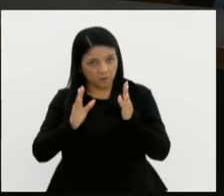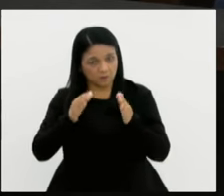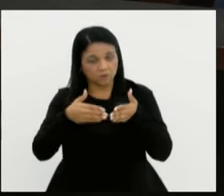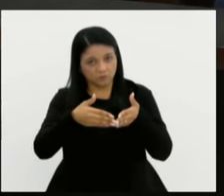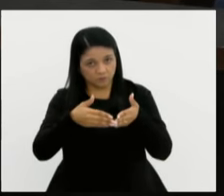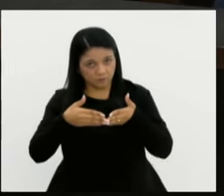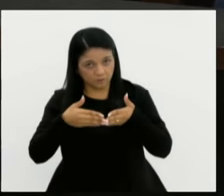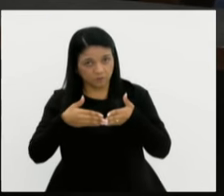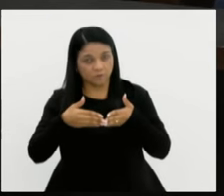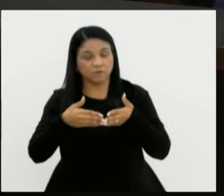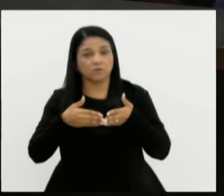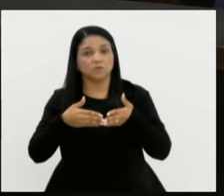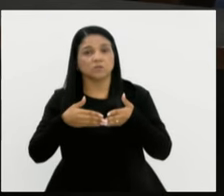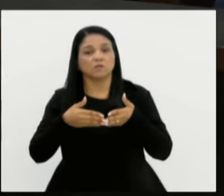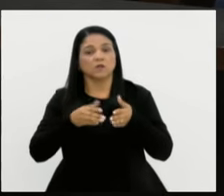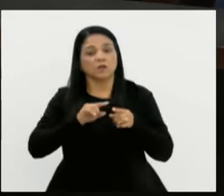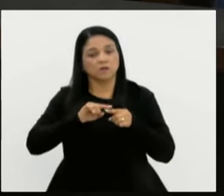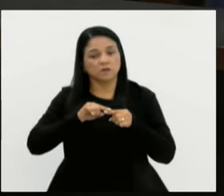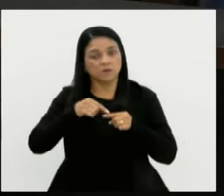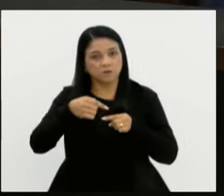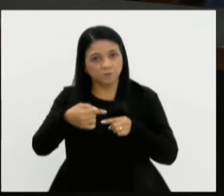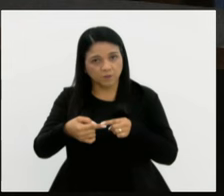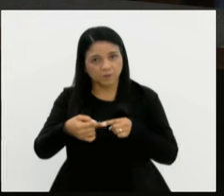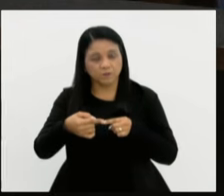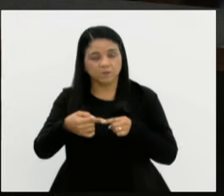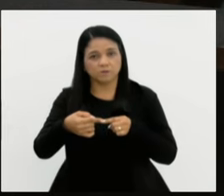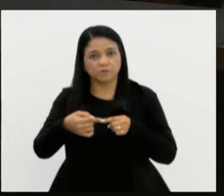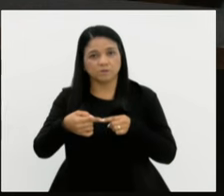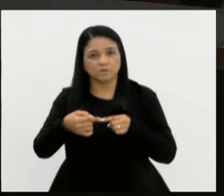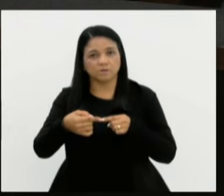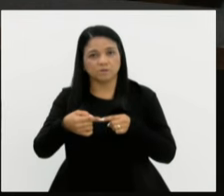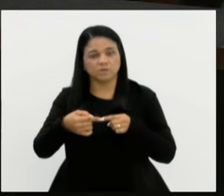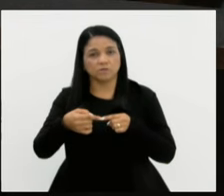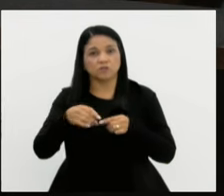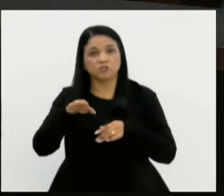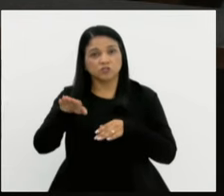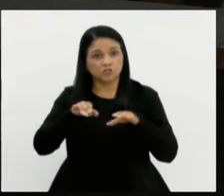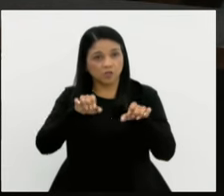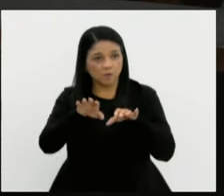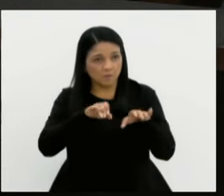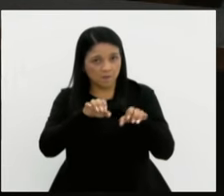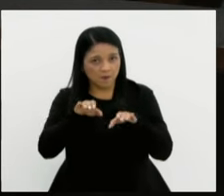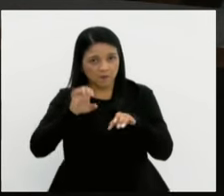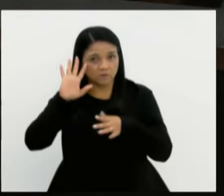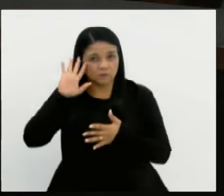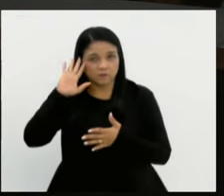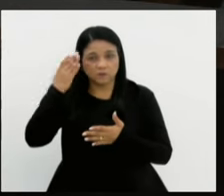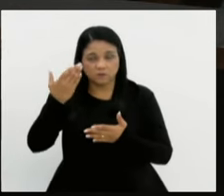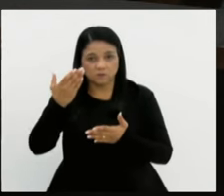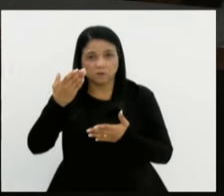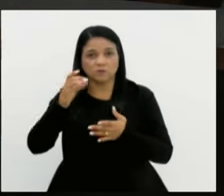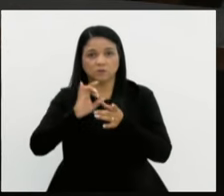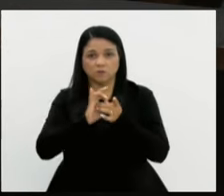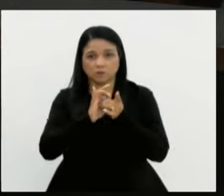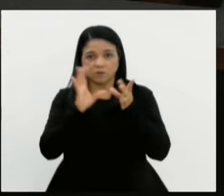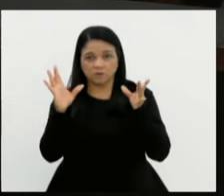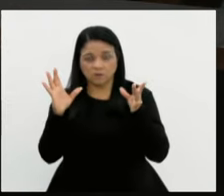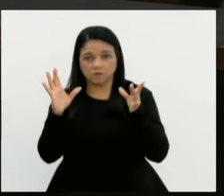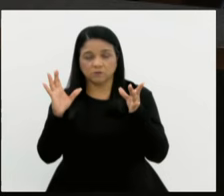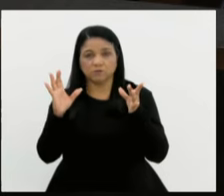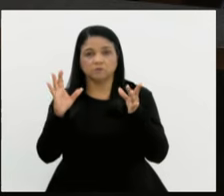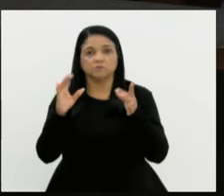recesso ou longo após, poderia a ser convocada por decisão monocrática de sua